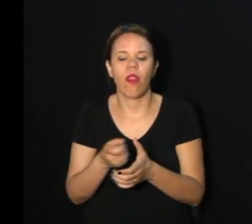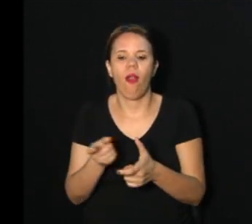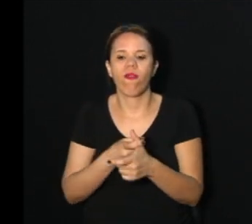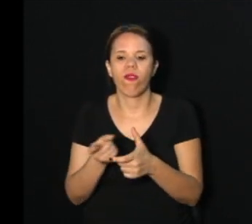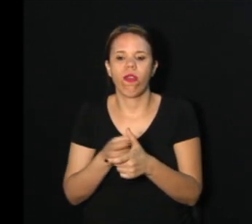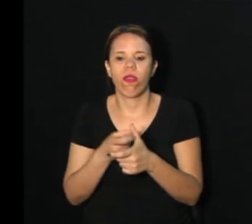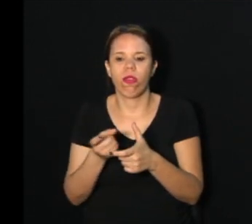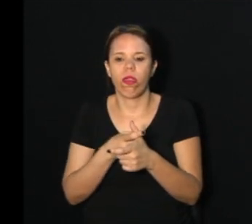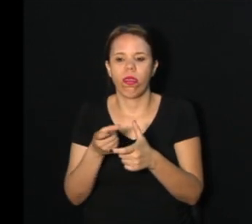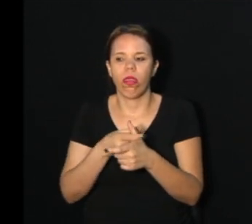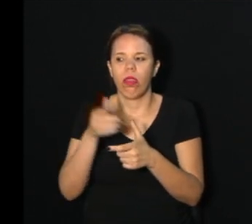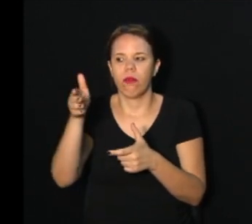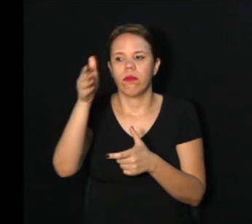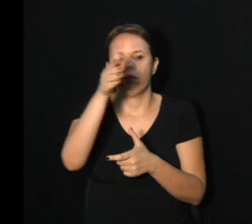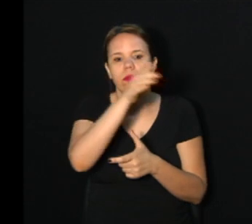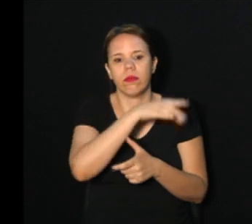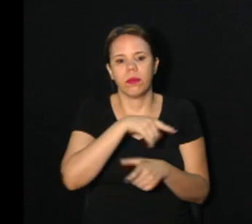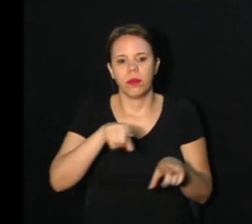ativa. Então,